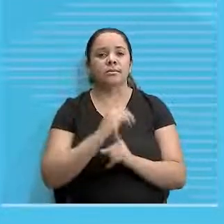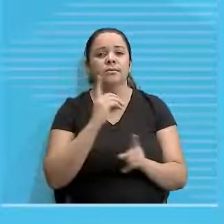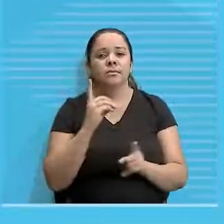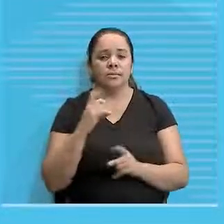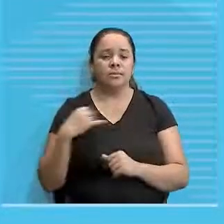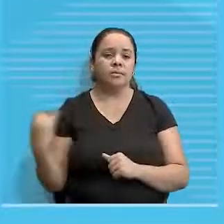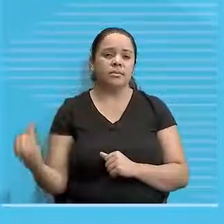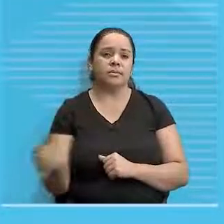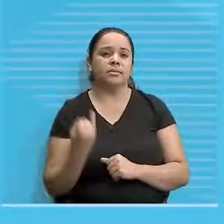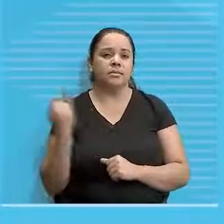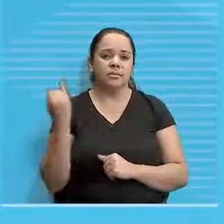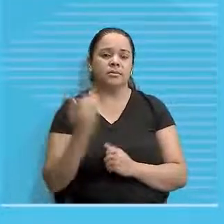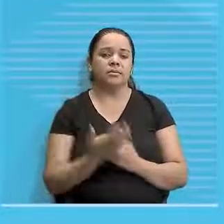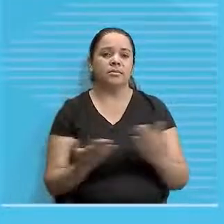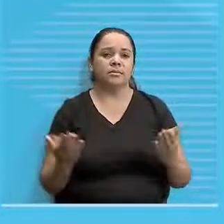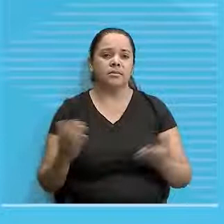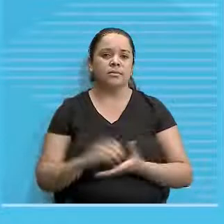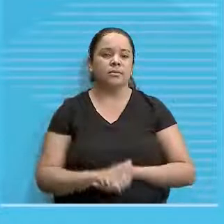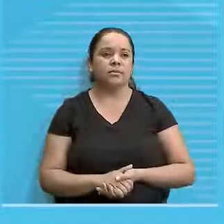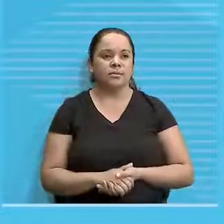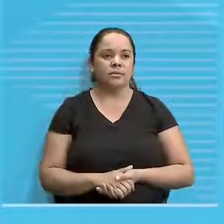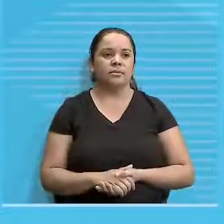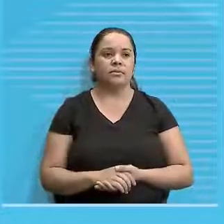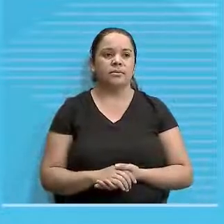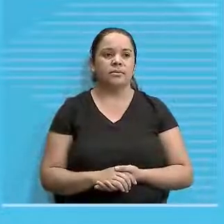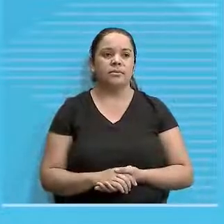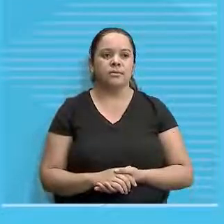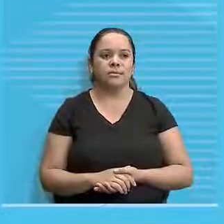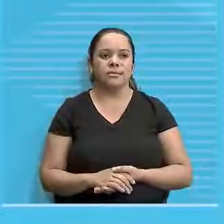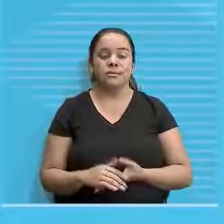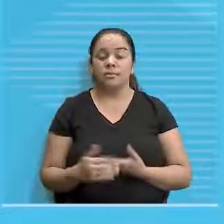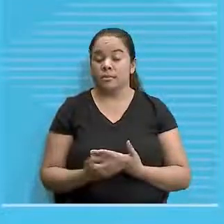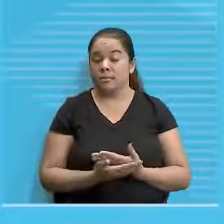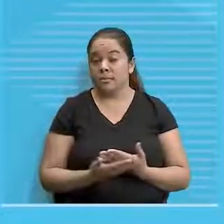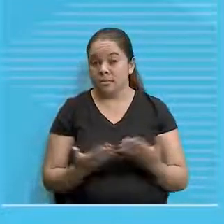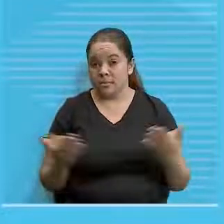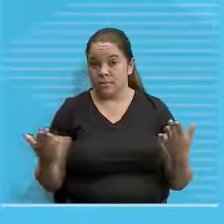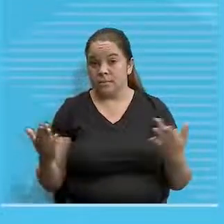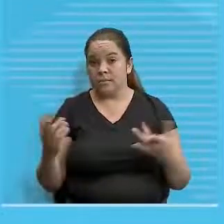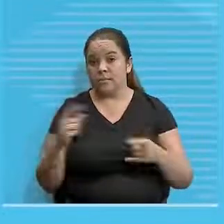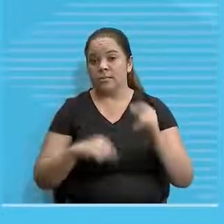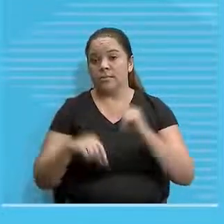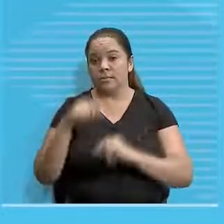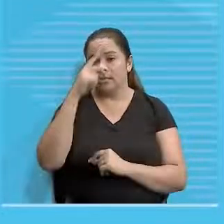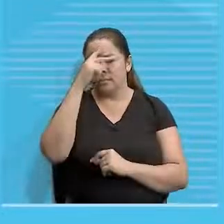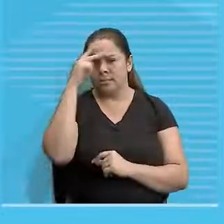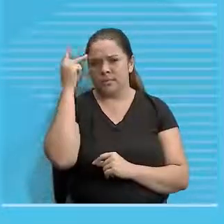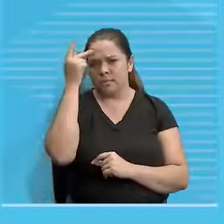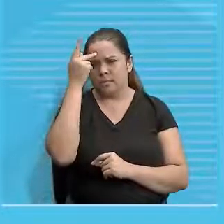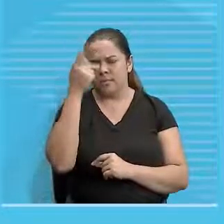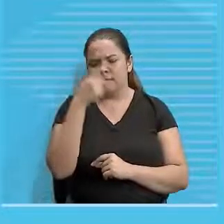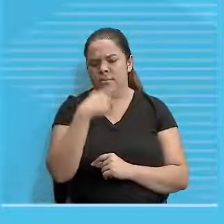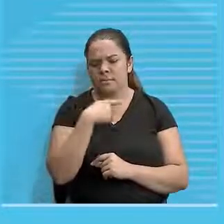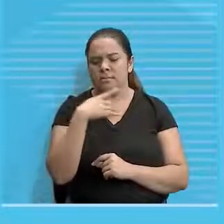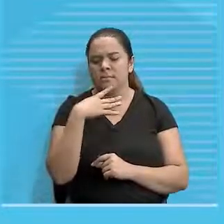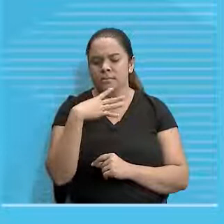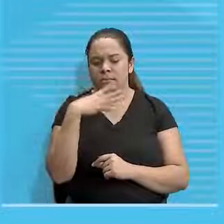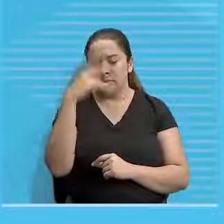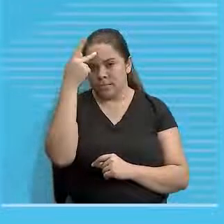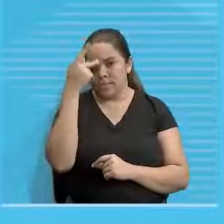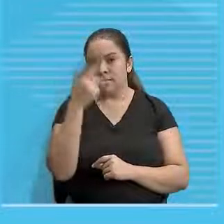Porque como eu falei aqui no slide anterior, você é a pessoa que se conhece. Tá